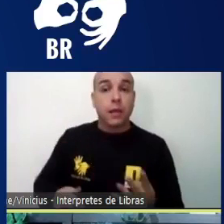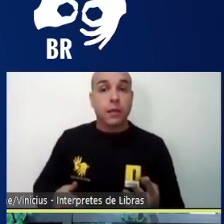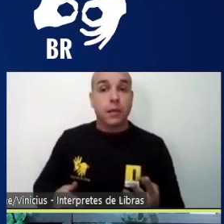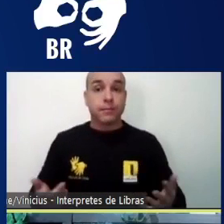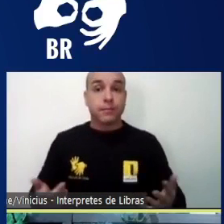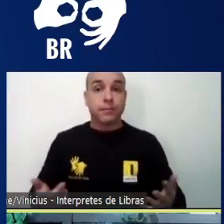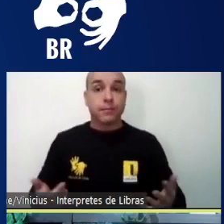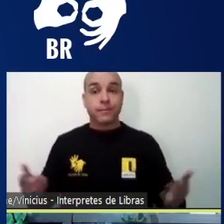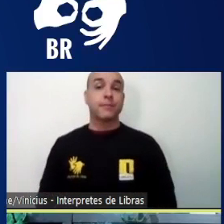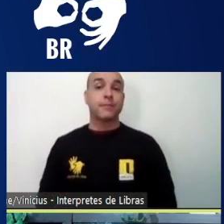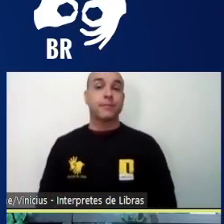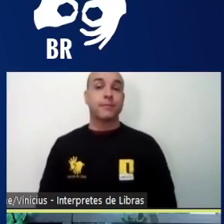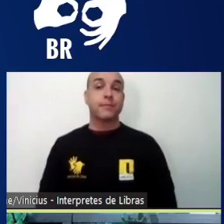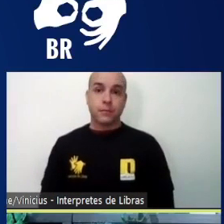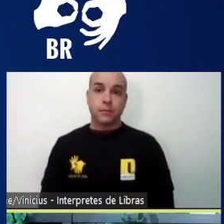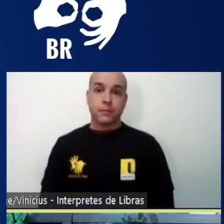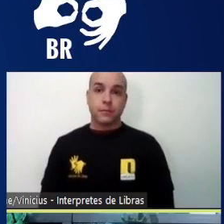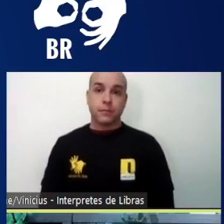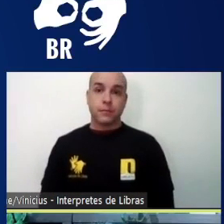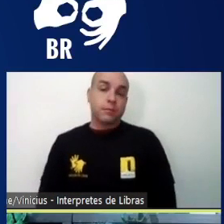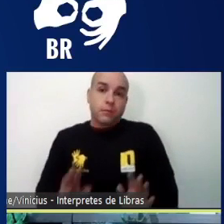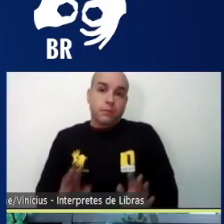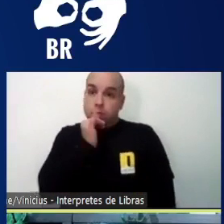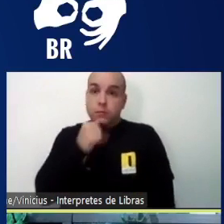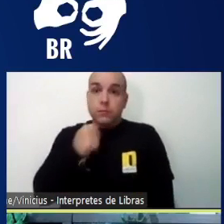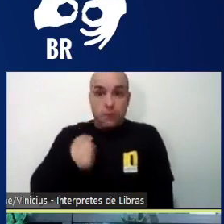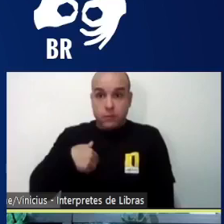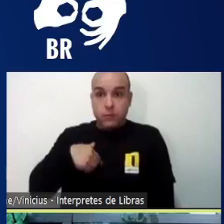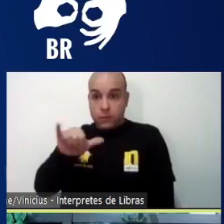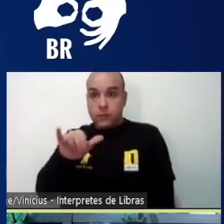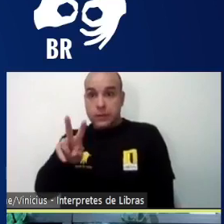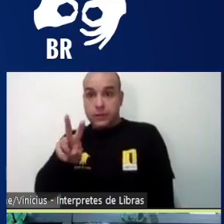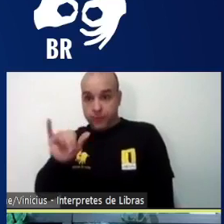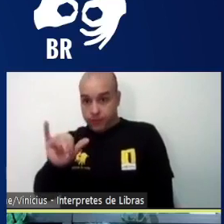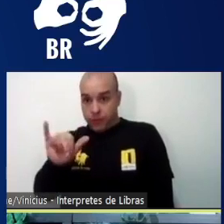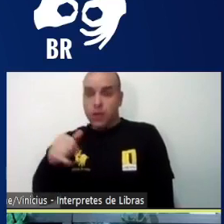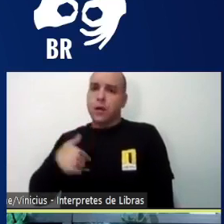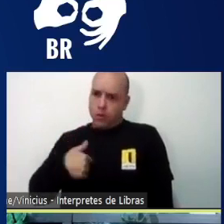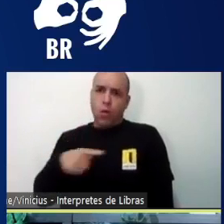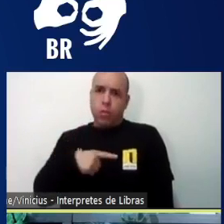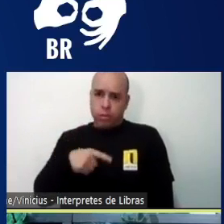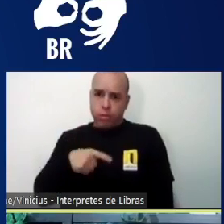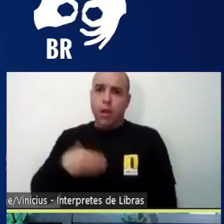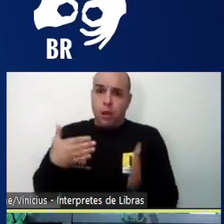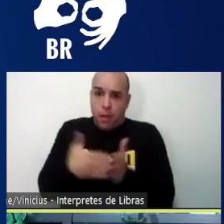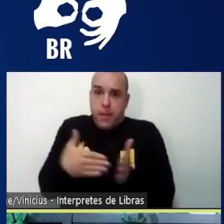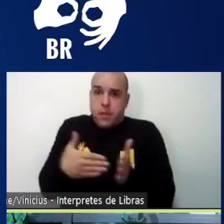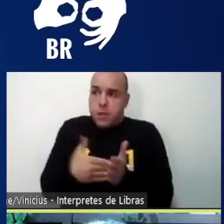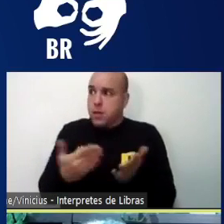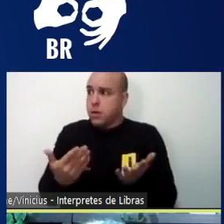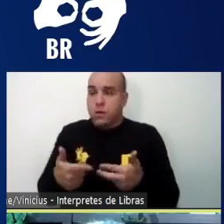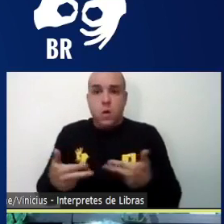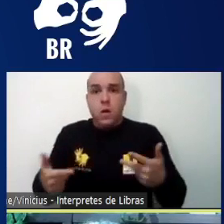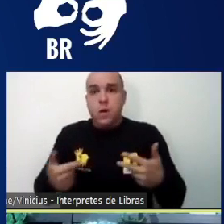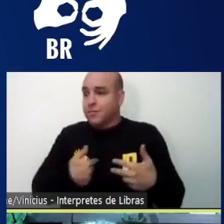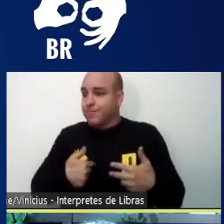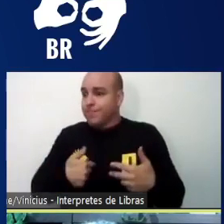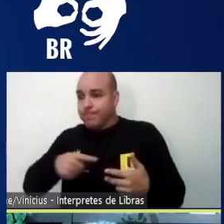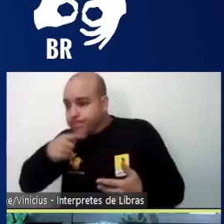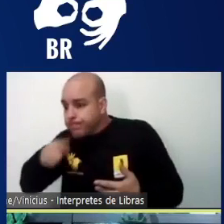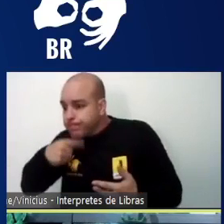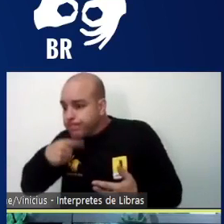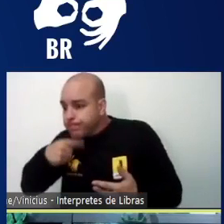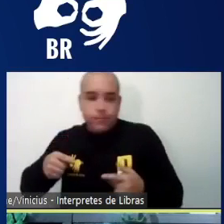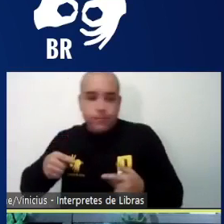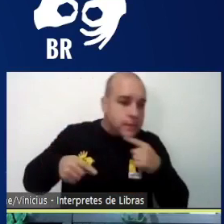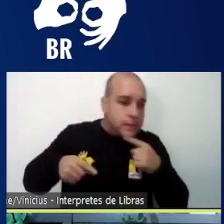Mas tive vários gestores, líderes, que olharam para as minhas potencialidades e por isso estou aqui